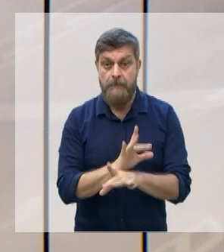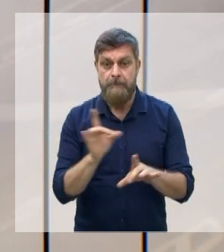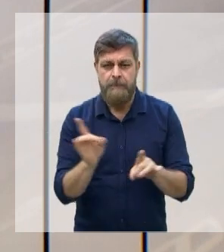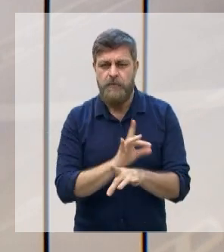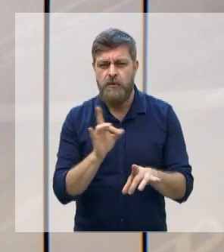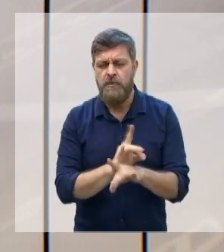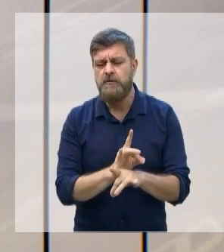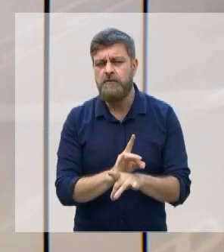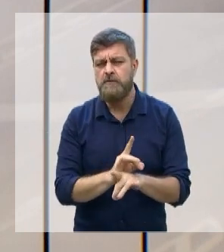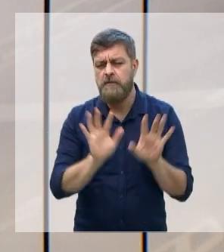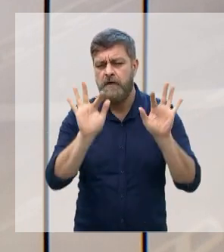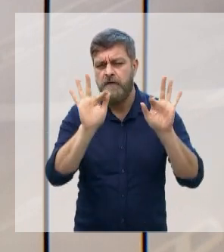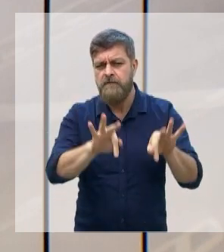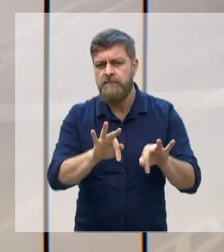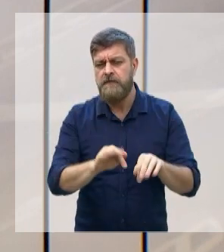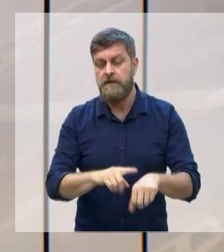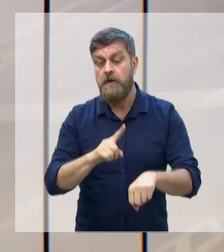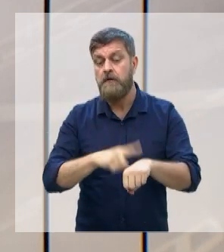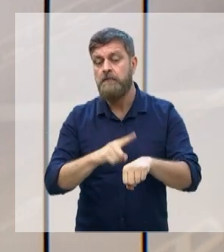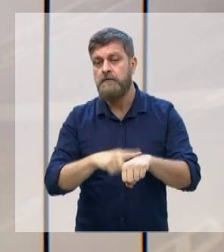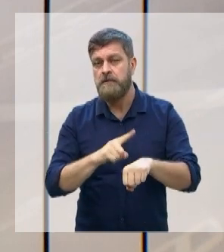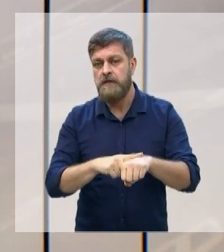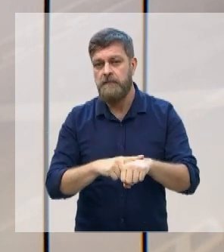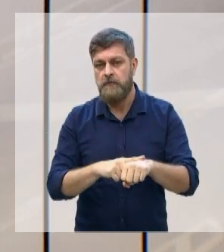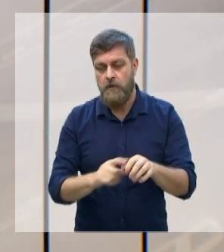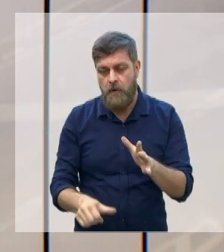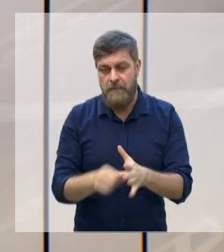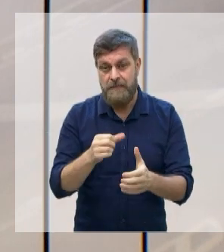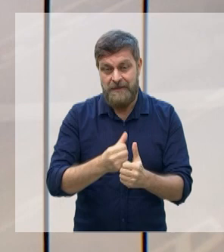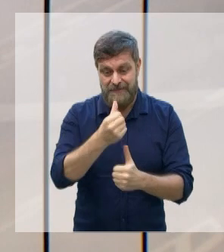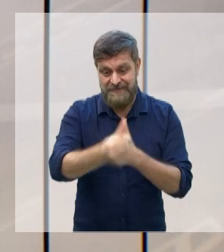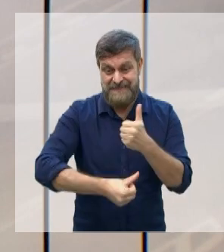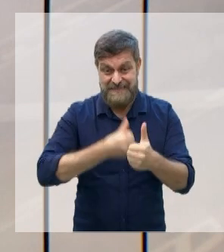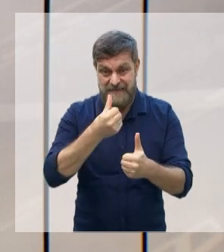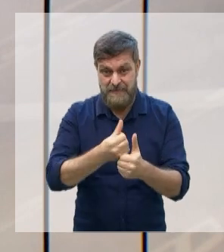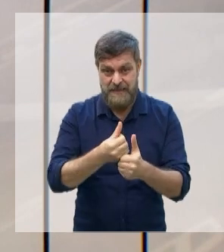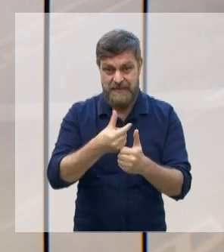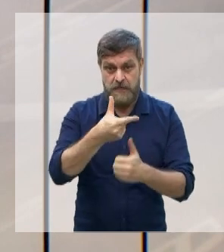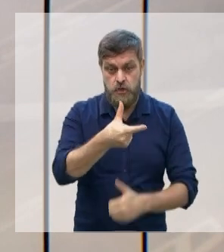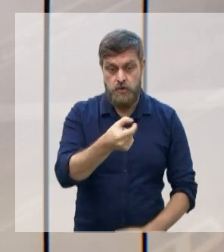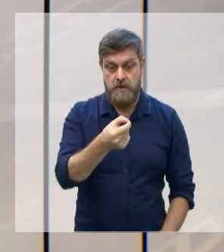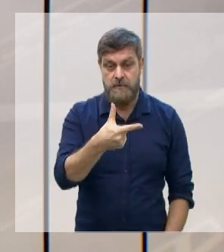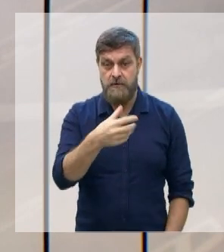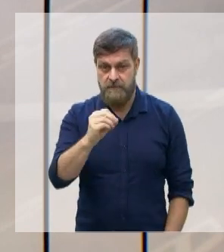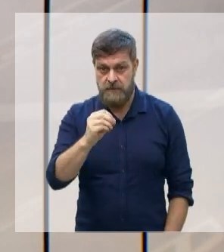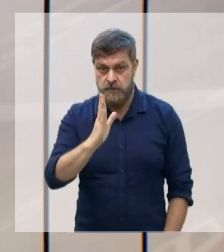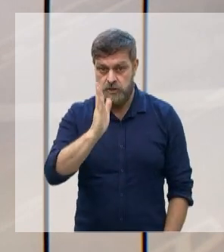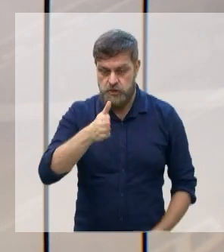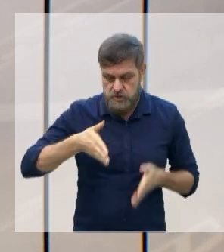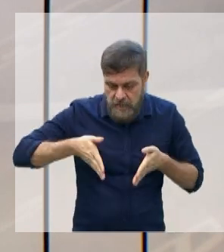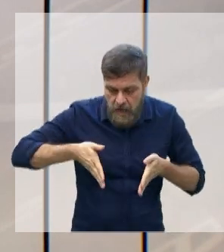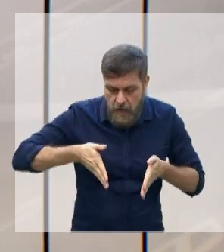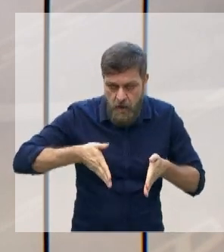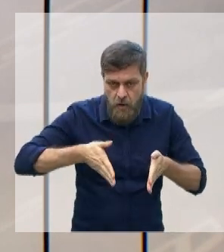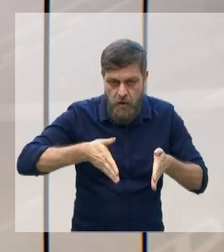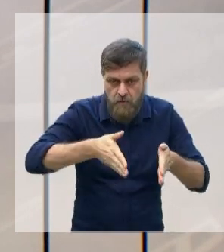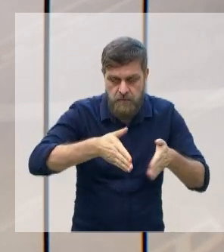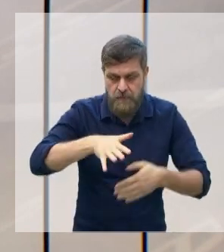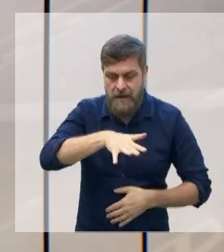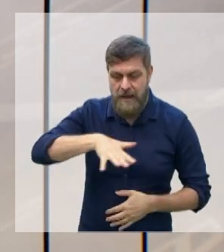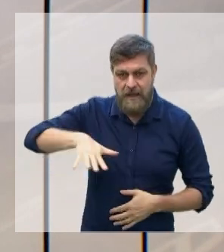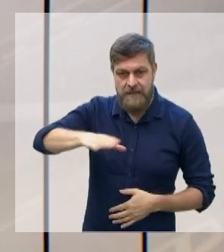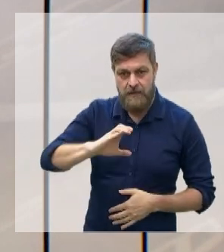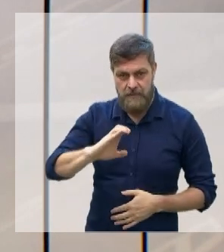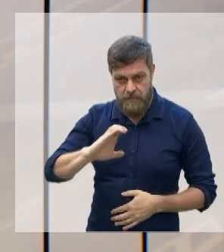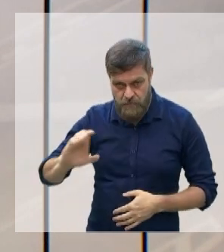finalizados está prevista para o primeiro semestre de 2000 e 2011 alguns trechos dos corredores campo grande